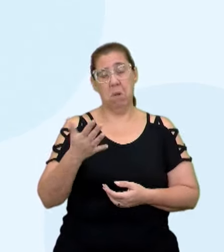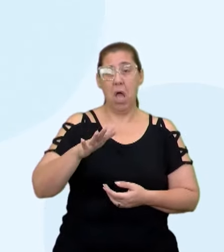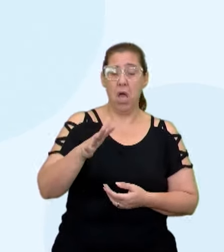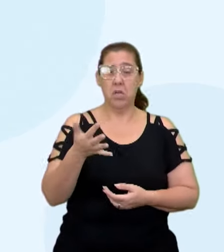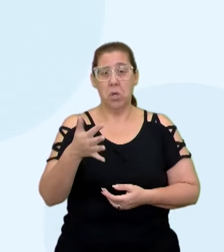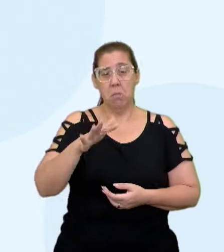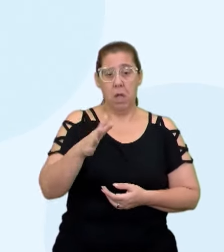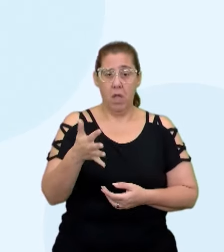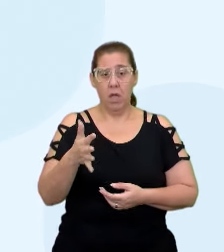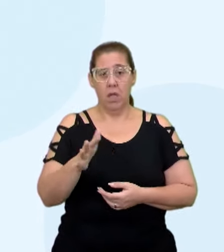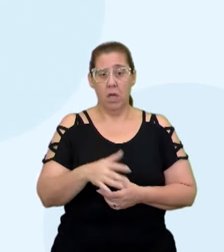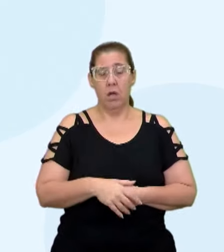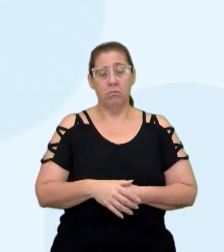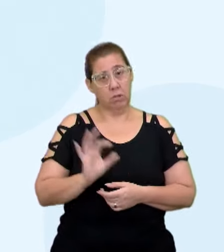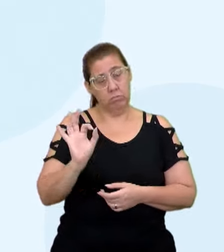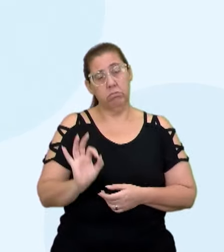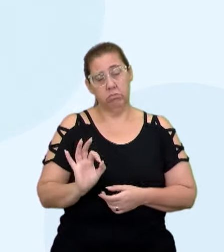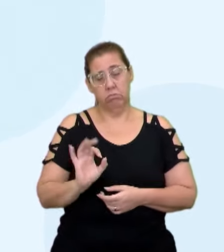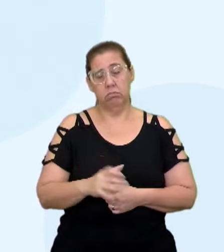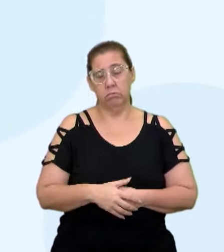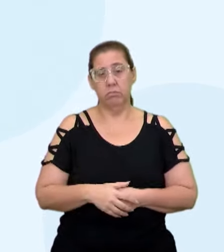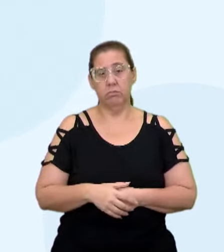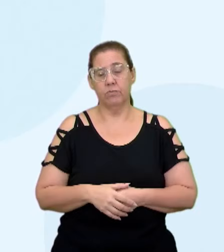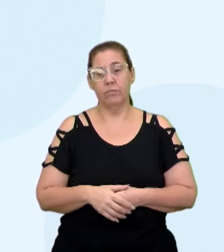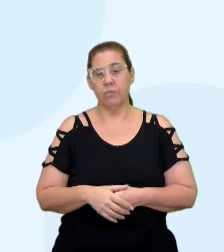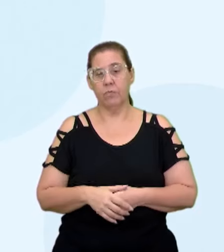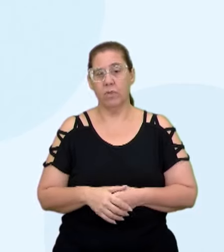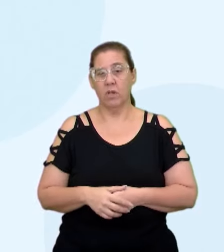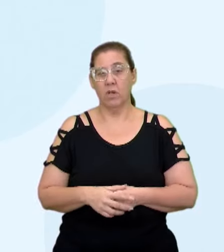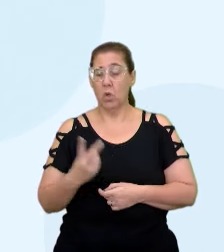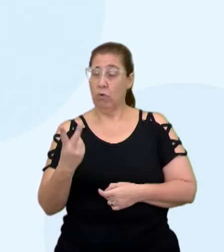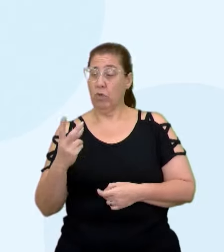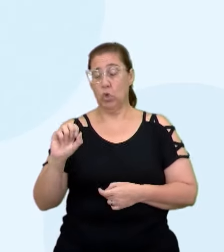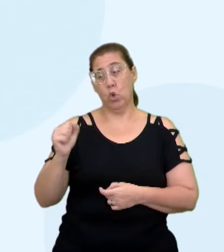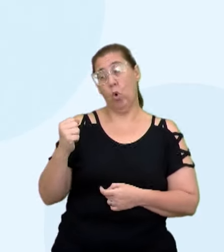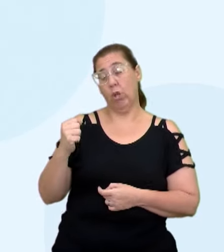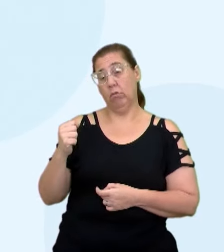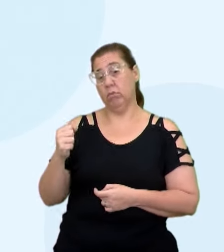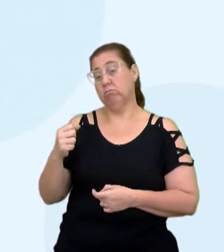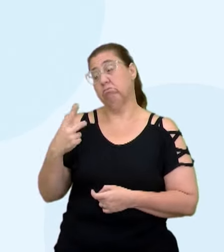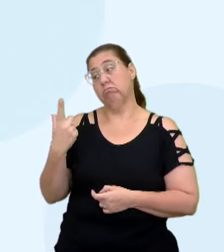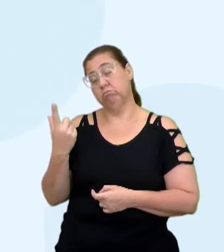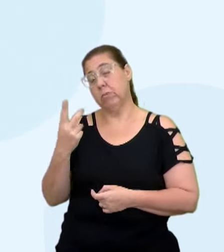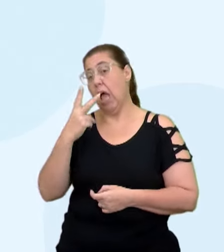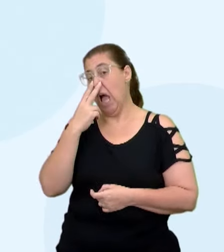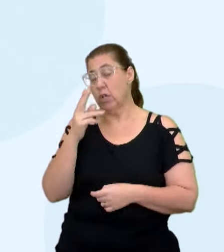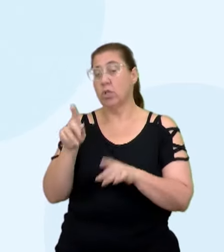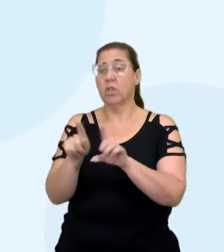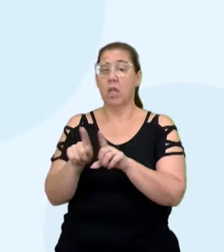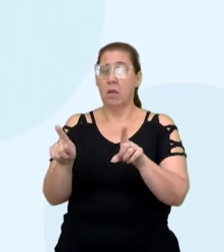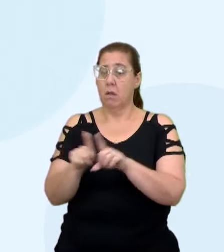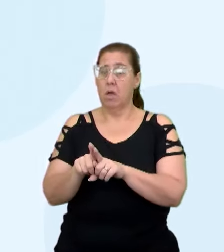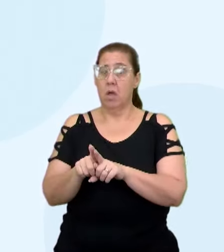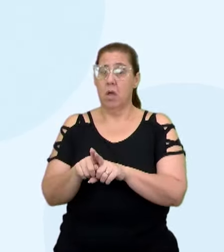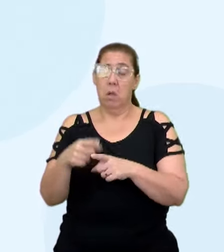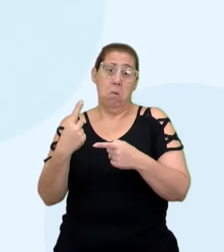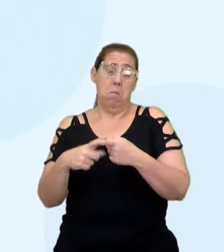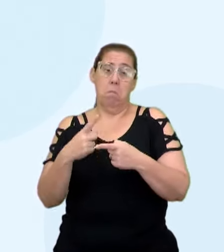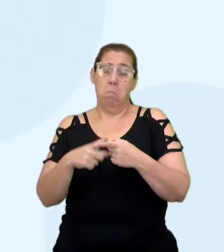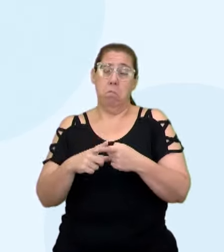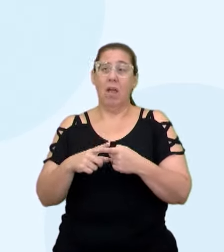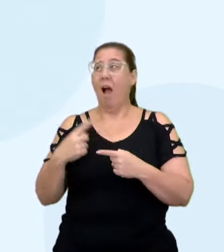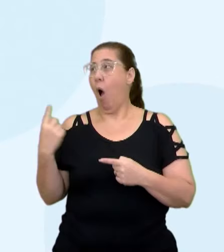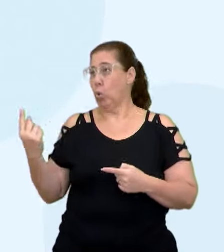Mais ou menos é o ideal, né? E ela tá aí com 28, justamente também por causa da sua relação altura